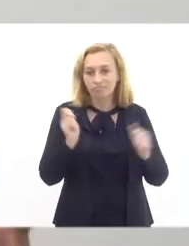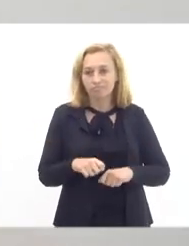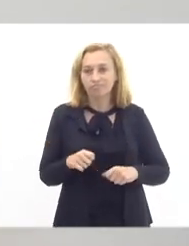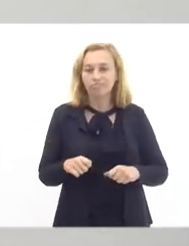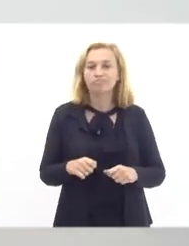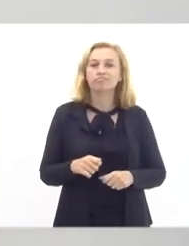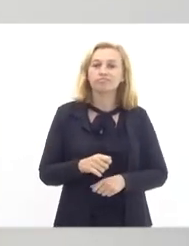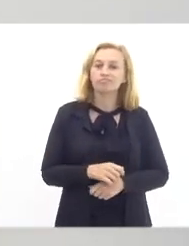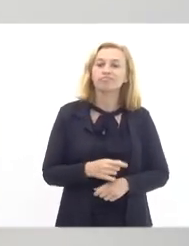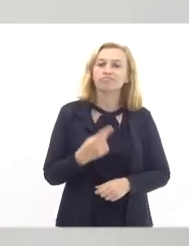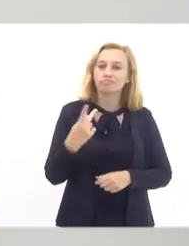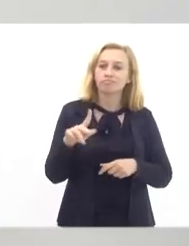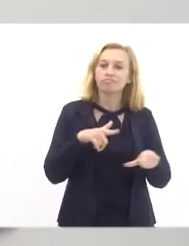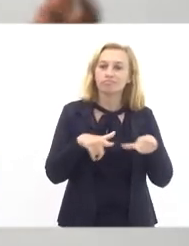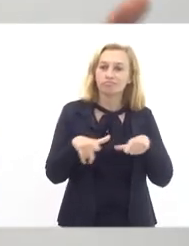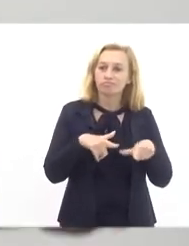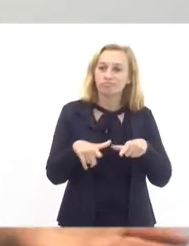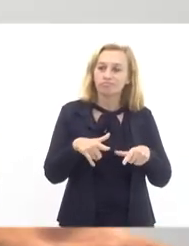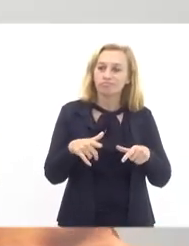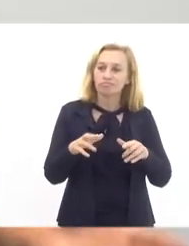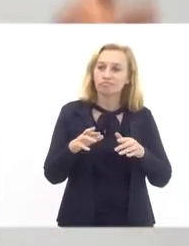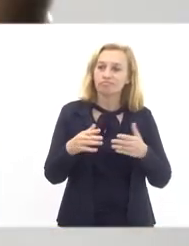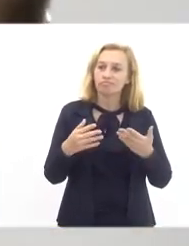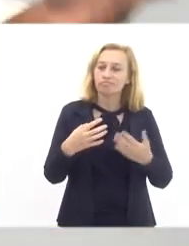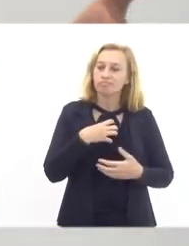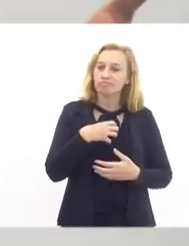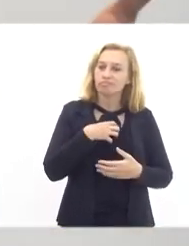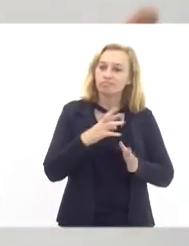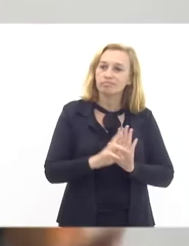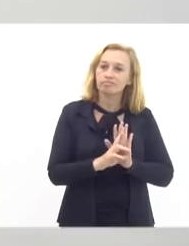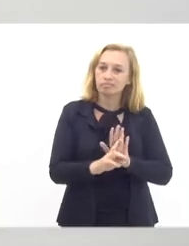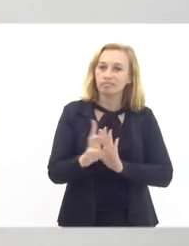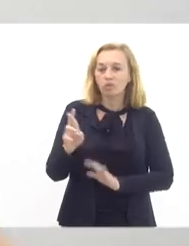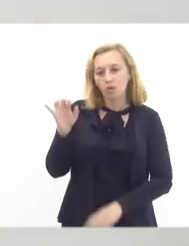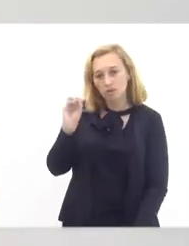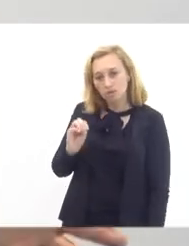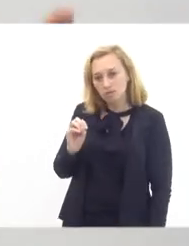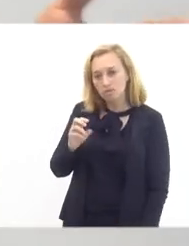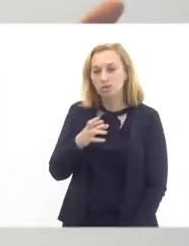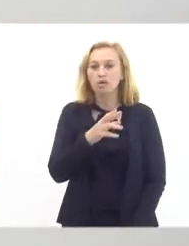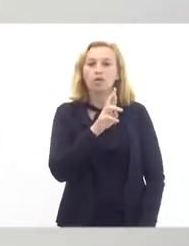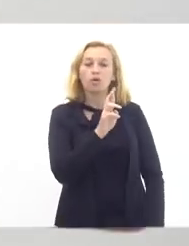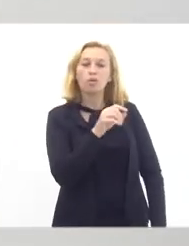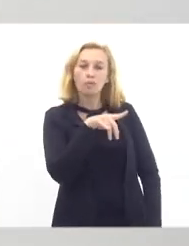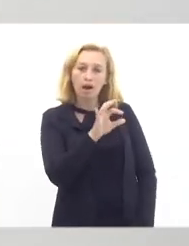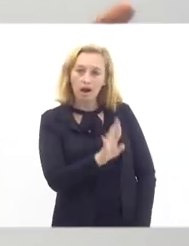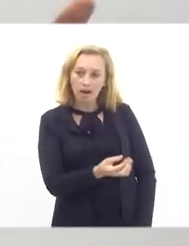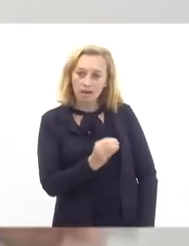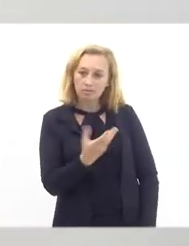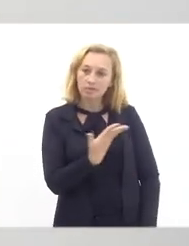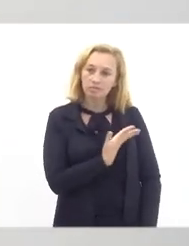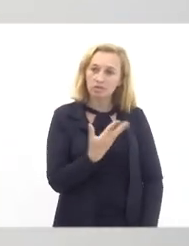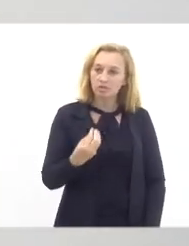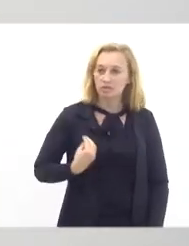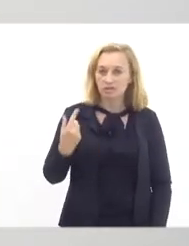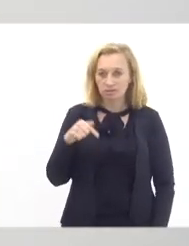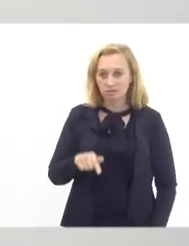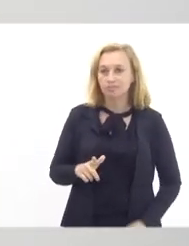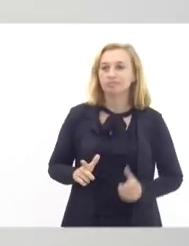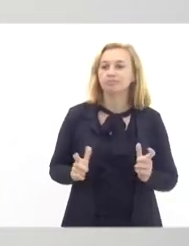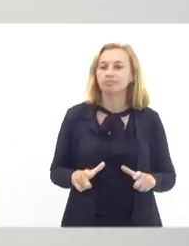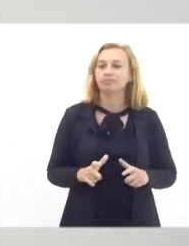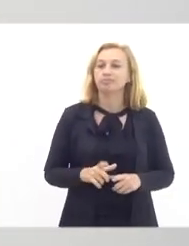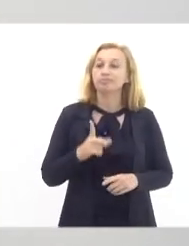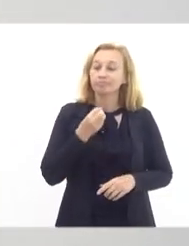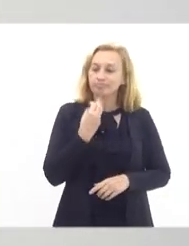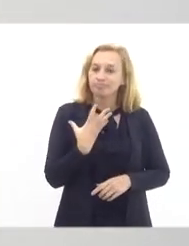na competência. Me sinto representado. Romário aqui na mesa, Ronaldo, Cleise, amigos aqui presentes. E isso é muito